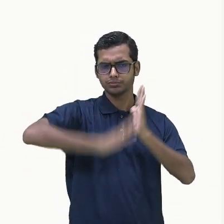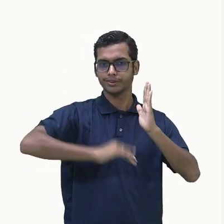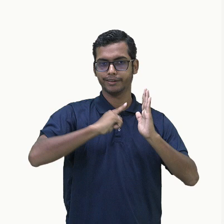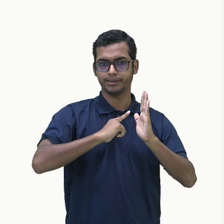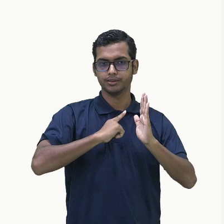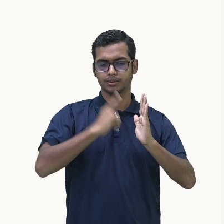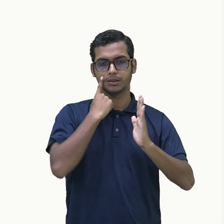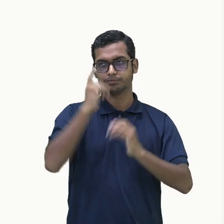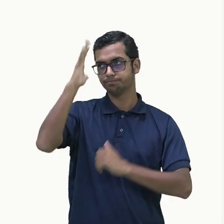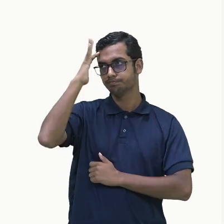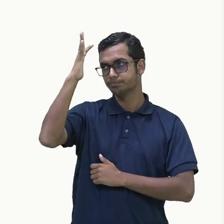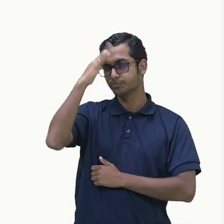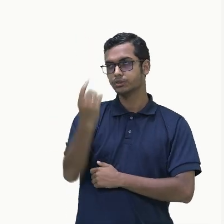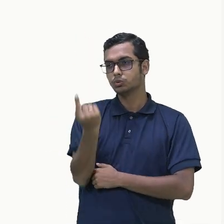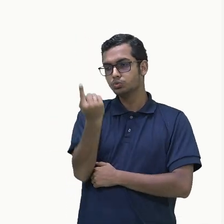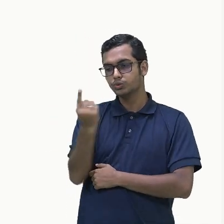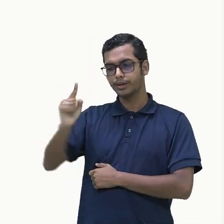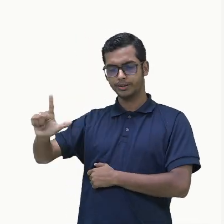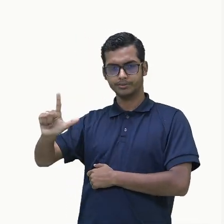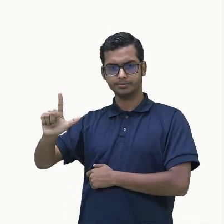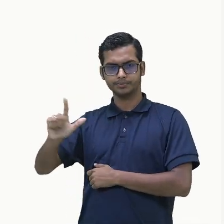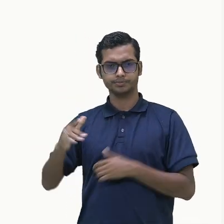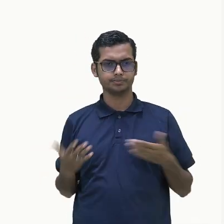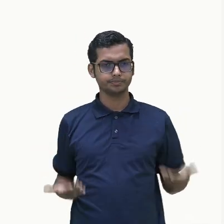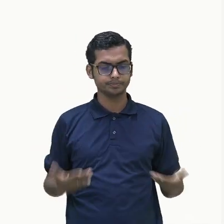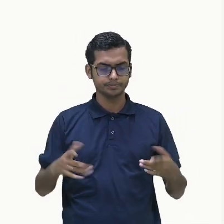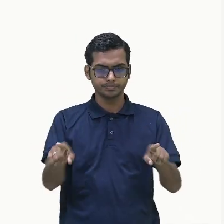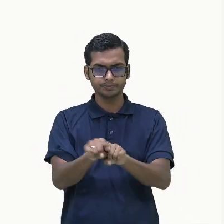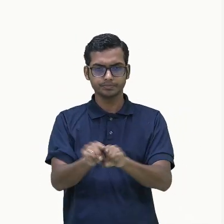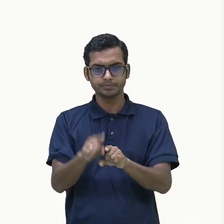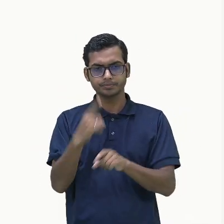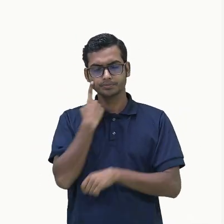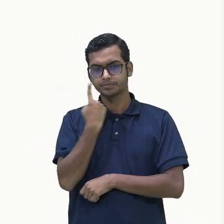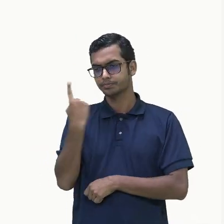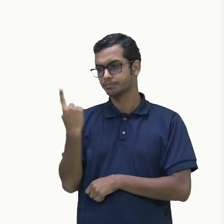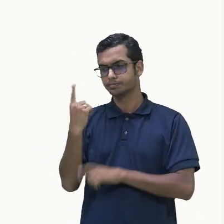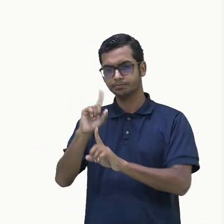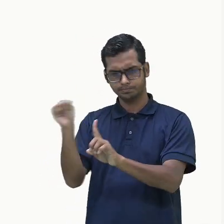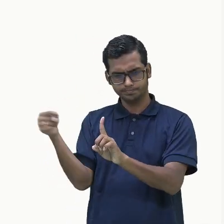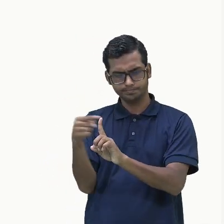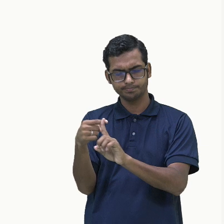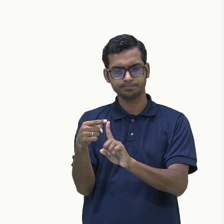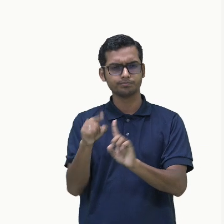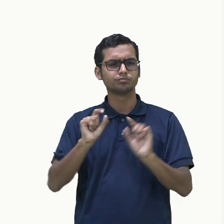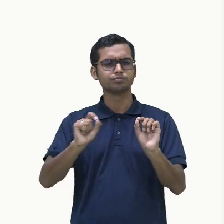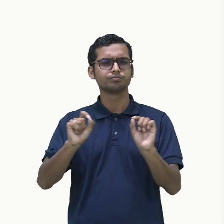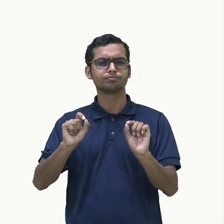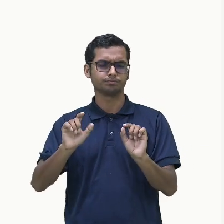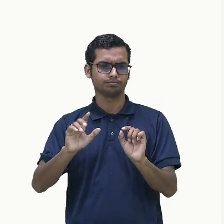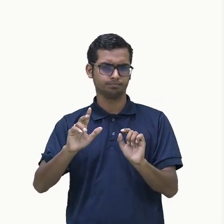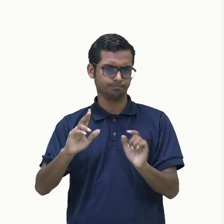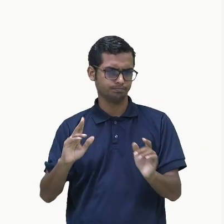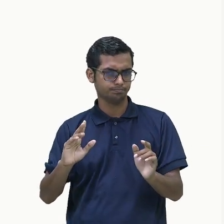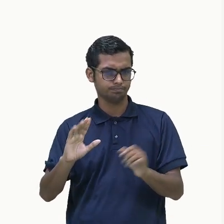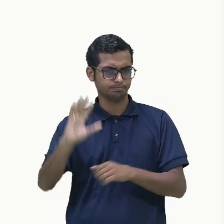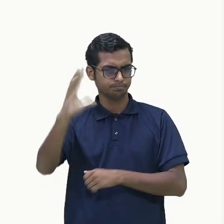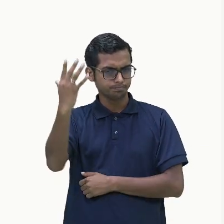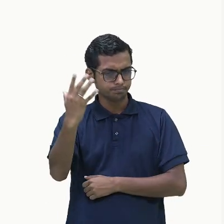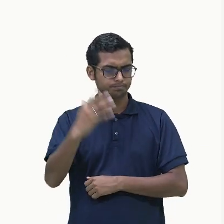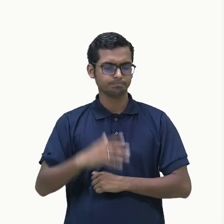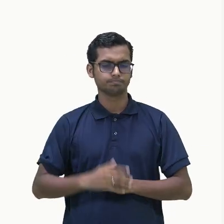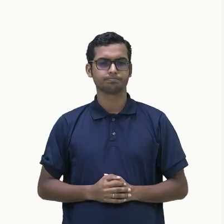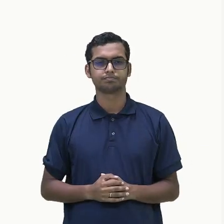1 litro, tá bom? A ideia é para fazer 1 litro. O que vai acontecer? Eu vou ter que somar